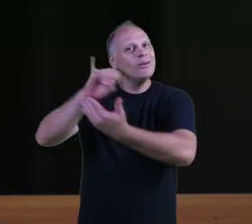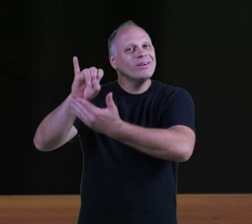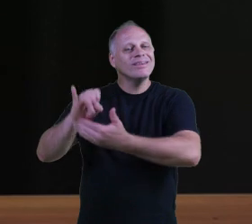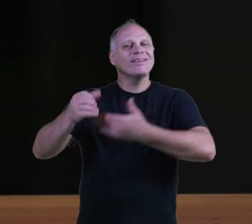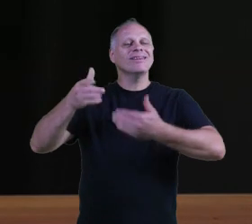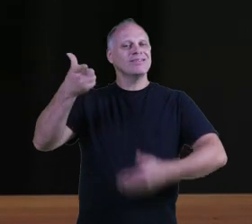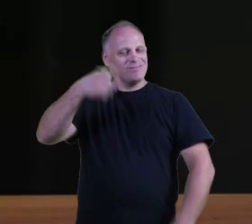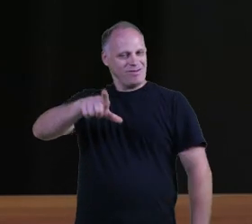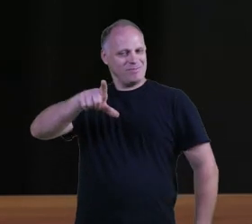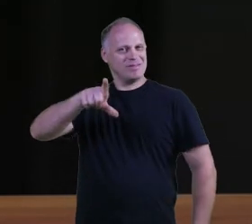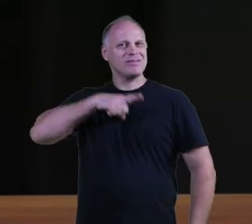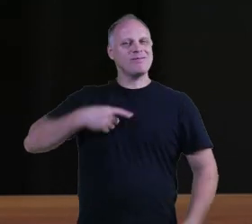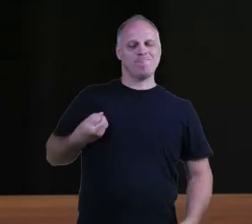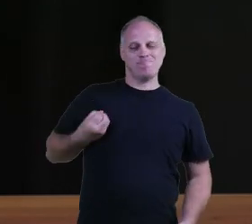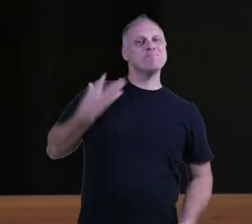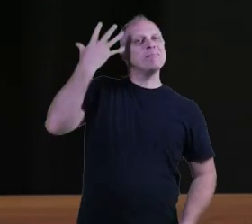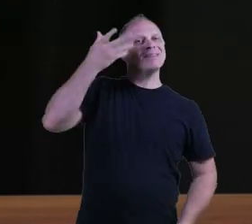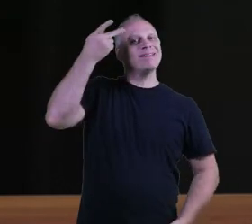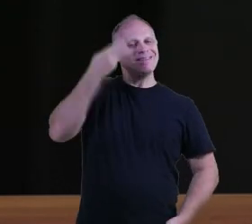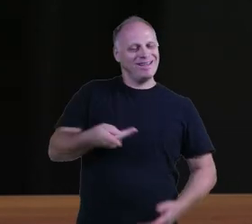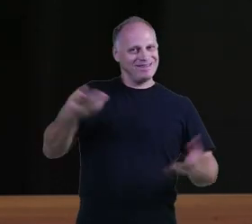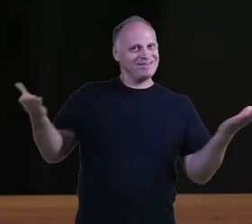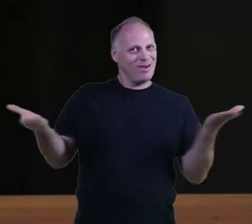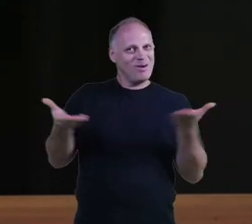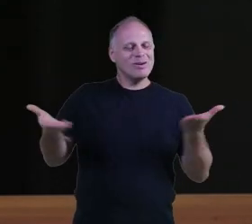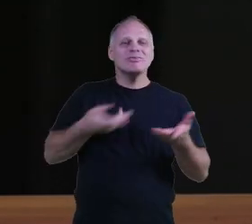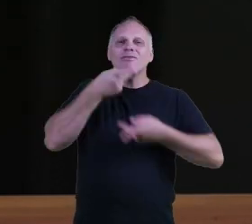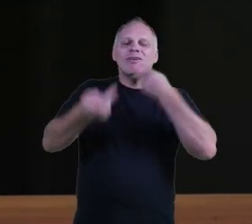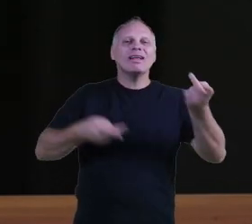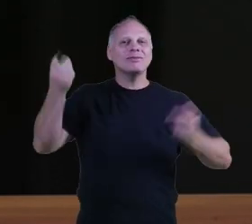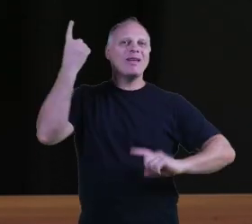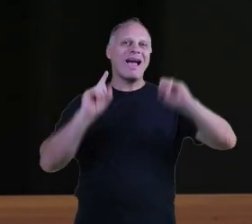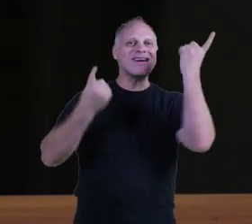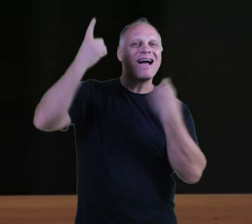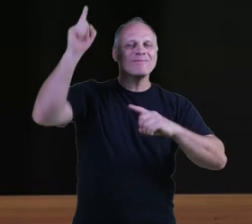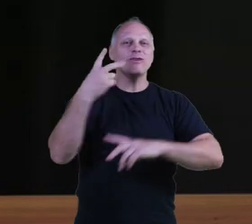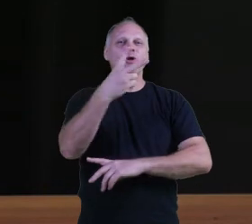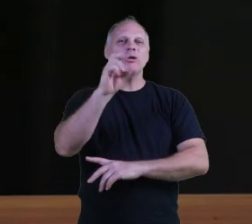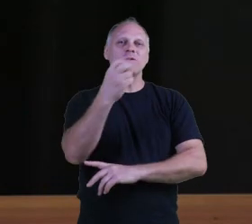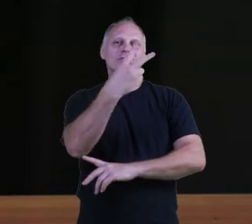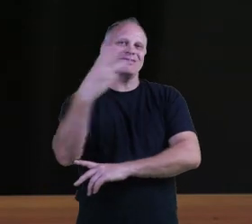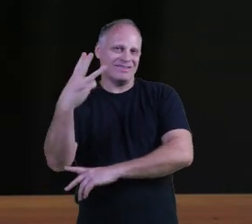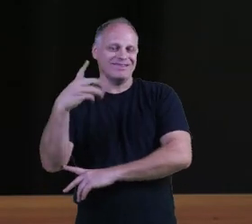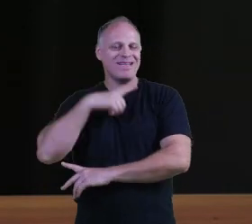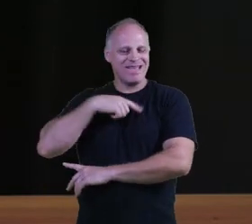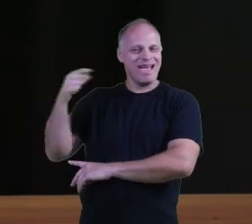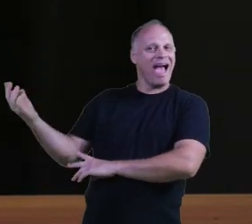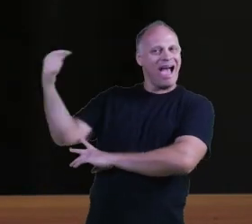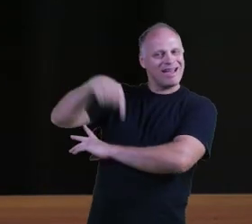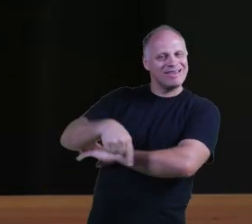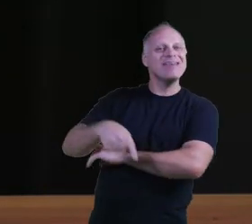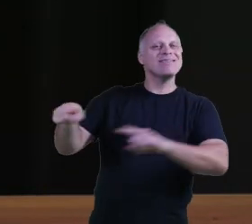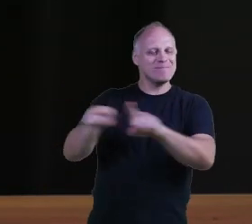Está no ar mais um Viver Plenamente, desta vez falando sobre Carnaval 2023. E trouxemos o Carnaval aqui